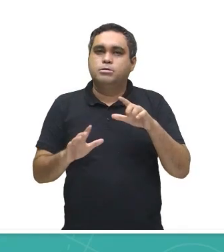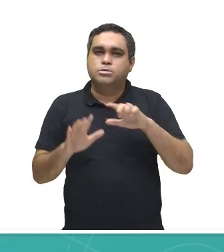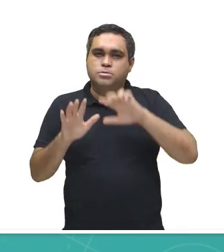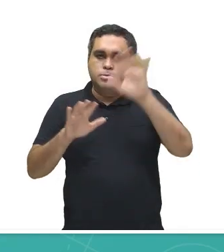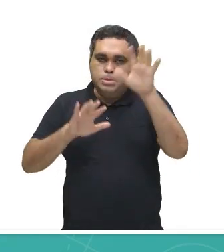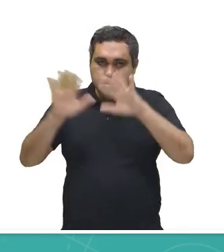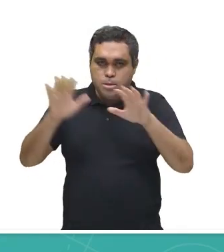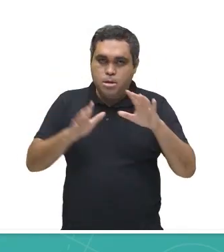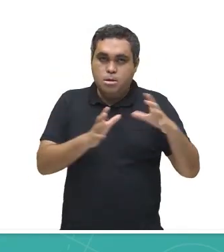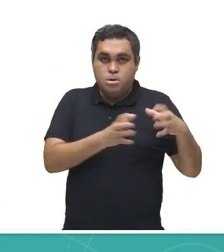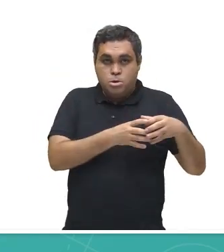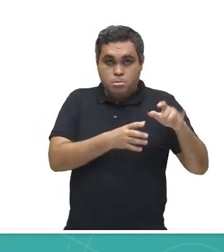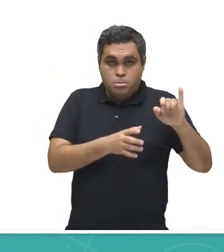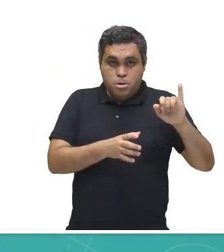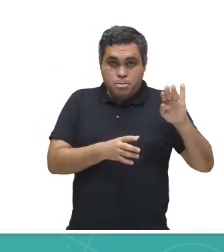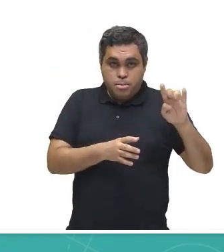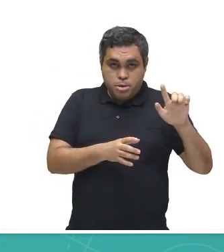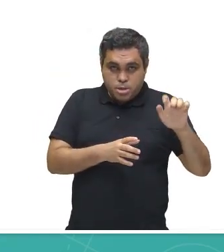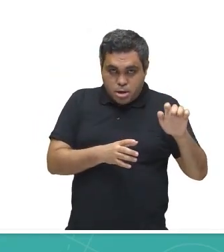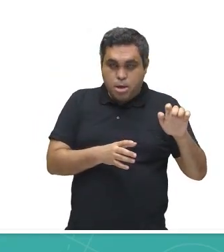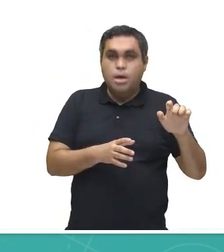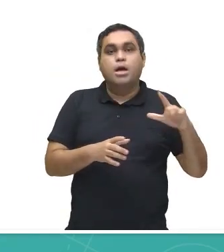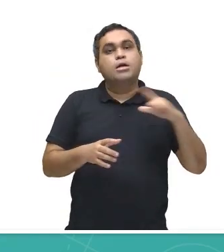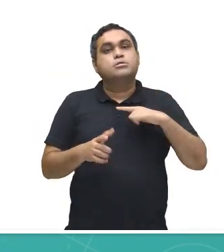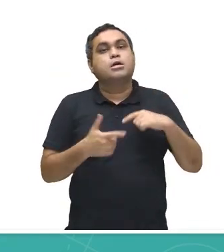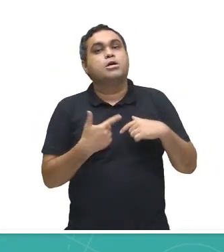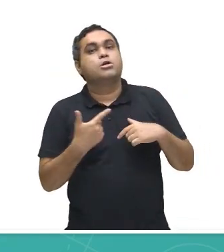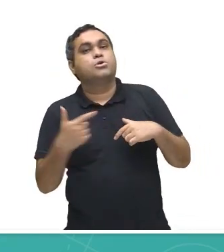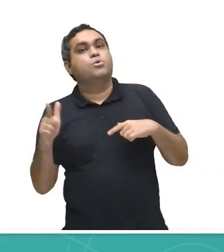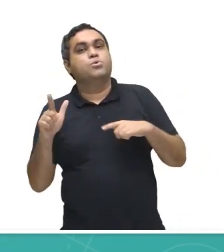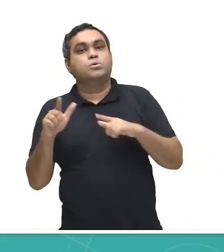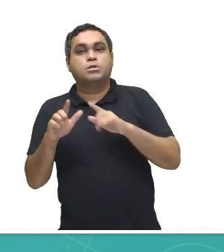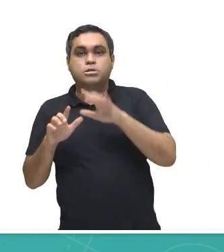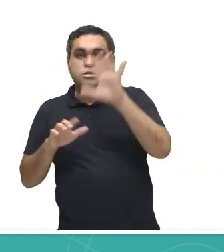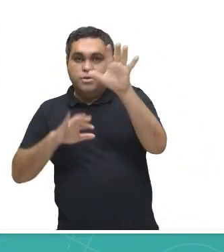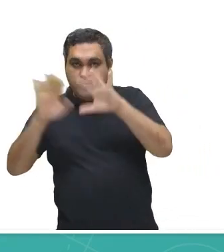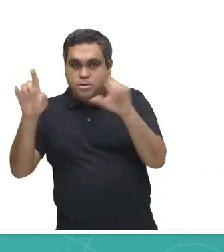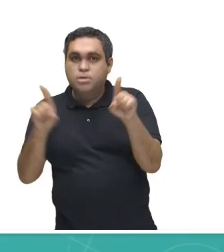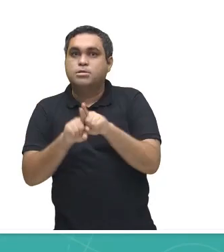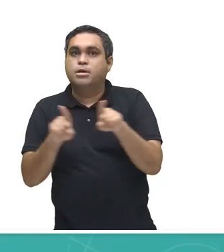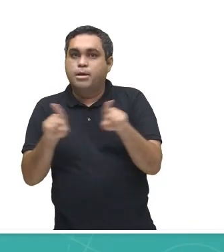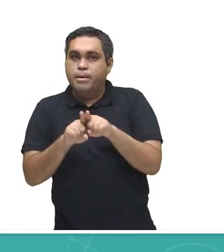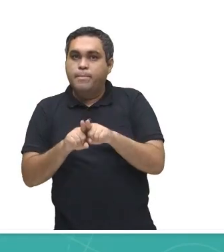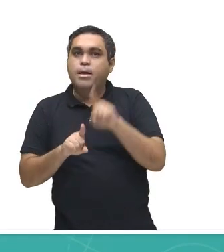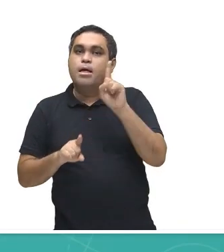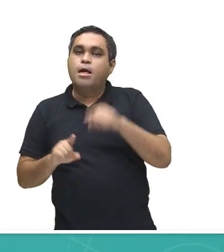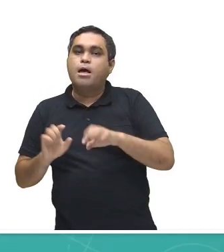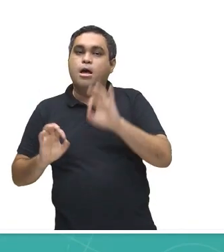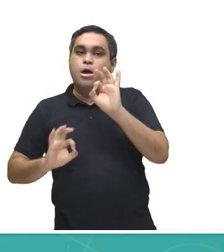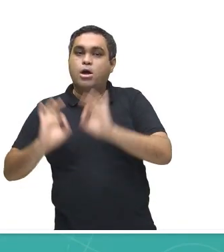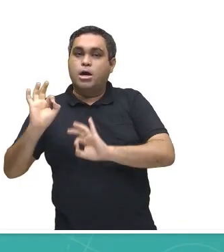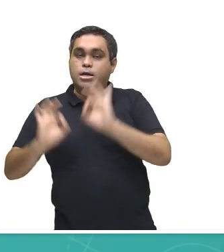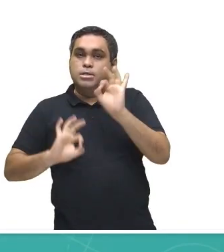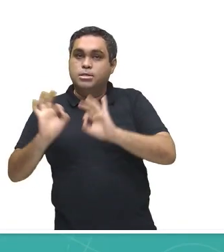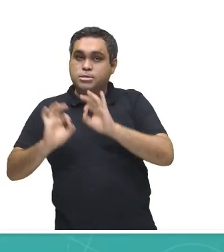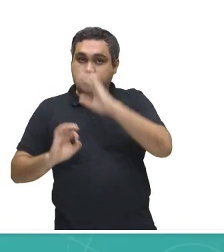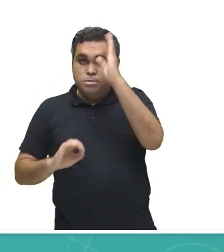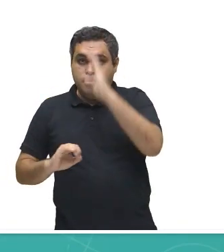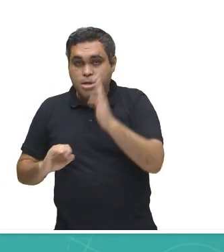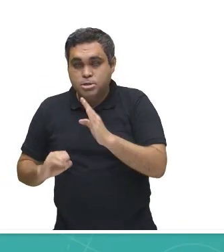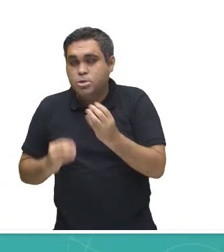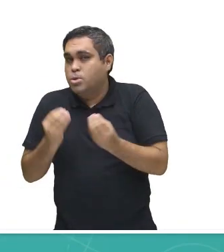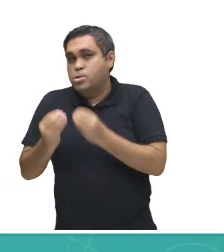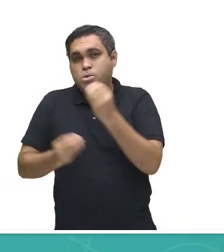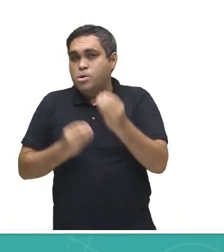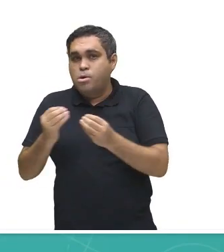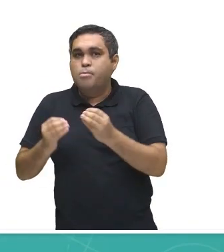IBGE, nós também vamos ter uma outra muito importante, tá? Que vai ser a organização do espaço brasileiro